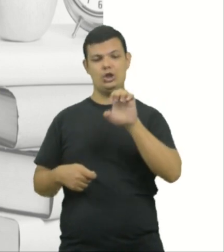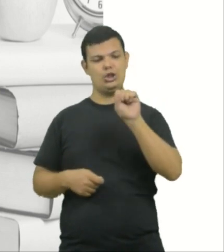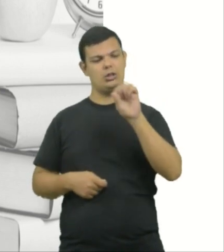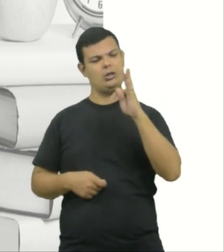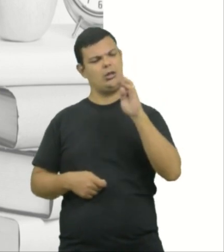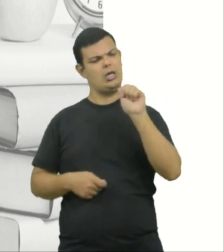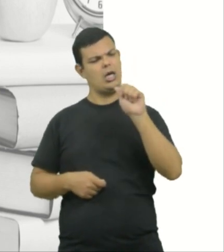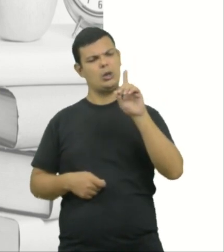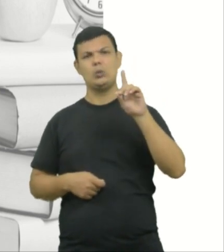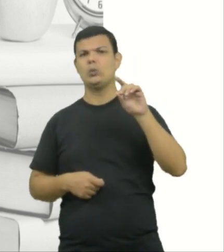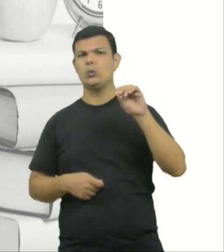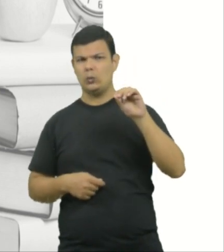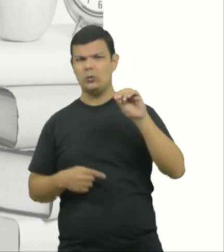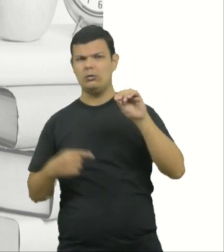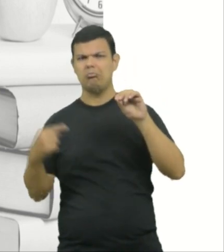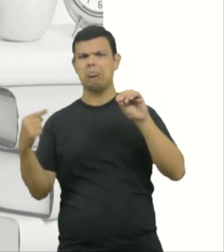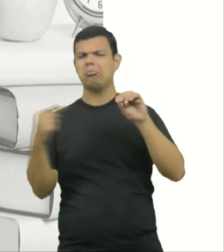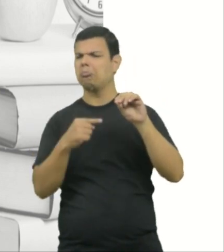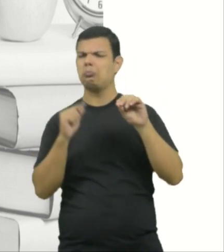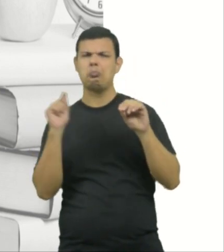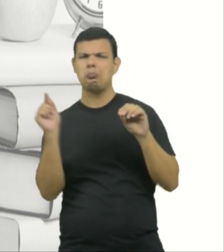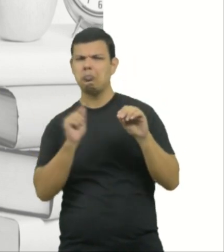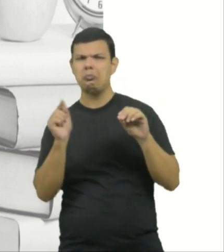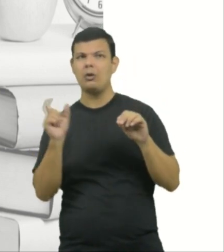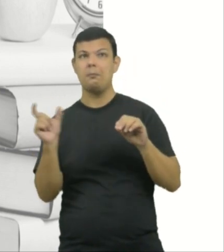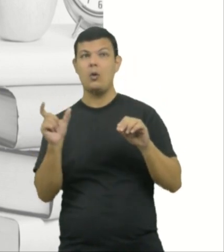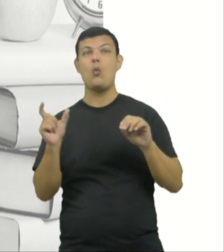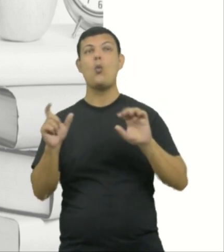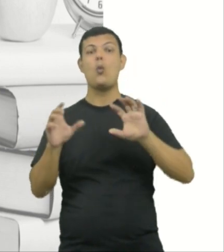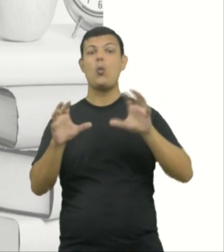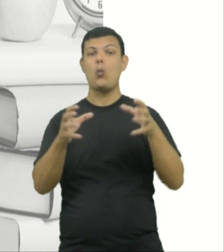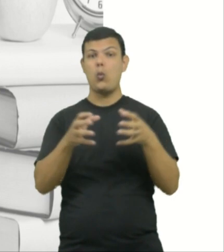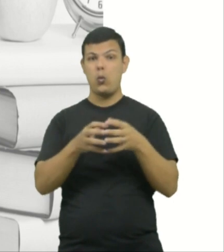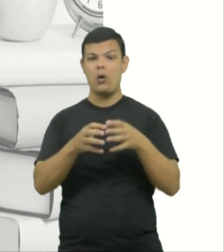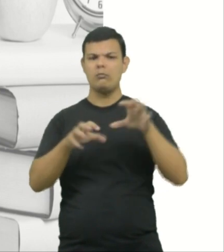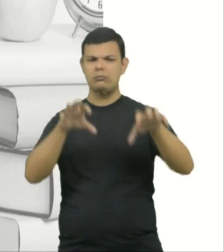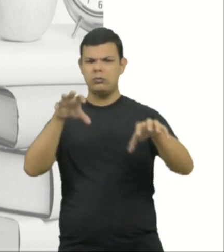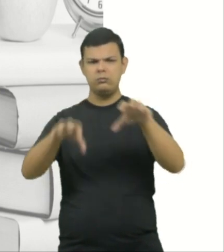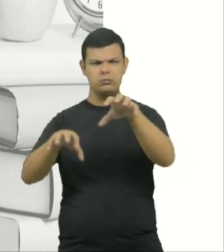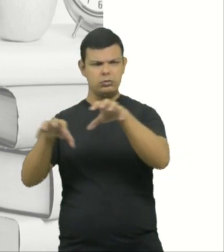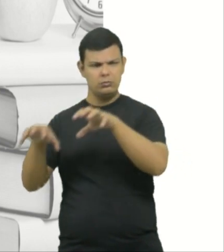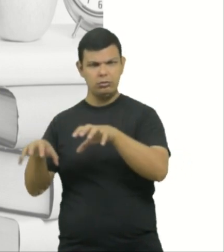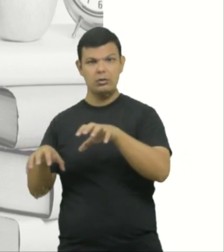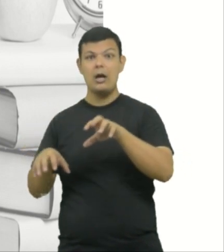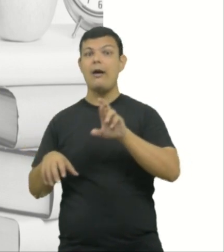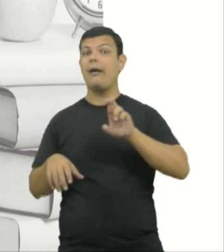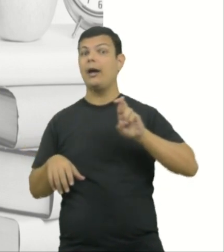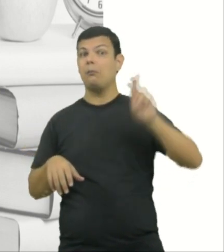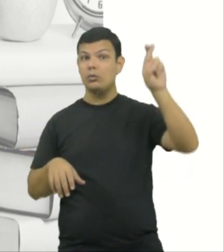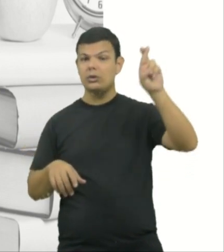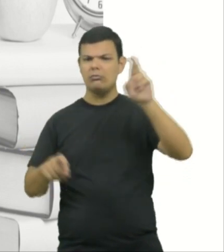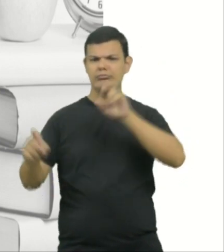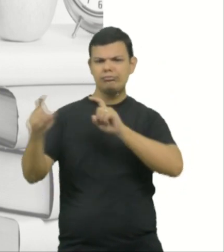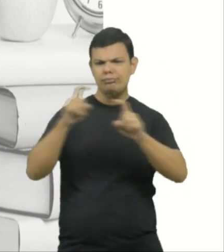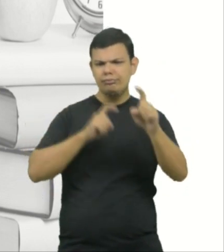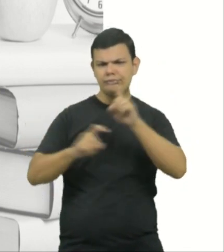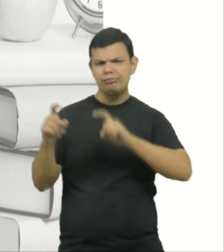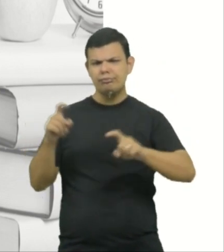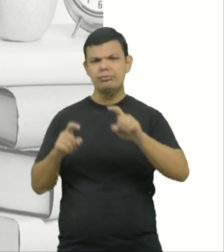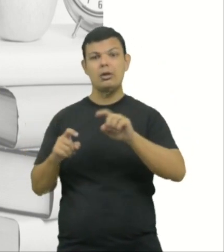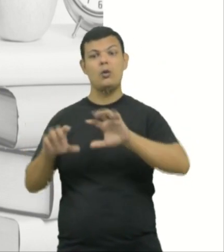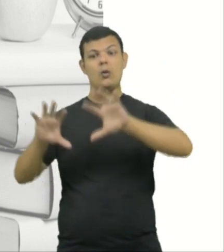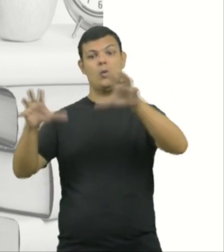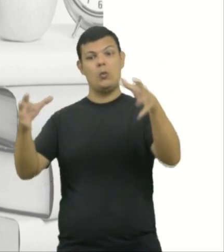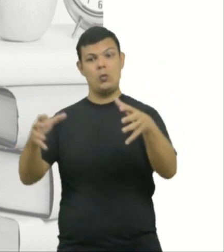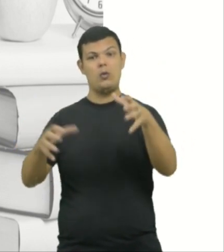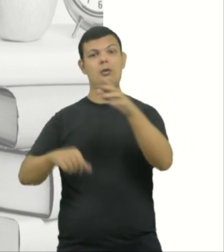né, professor? O que é Estado? É o conjunto de instituições que administra uma